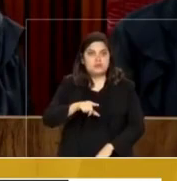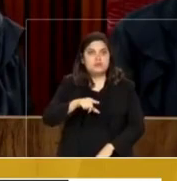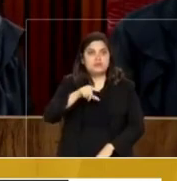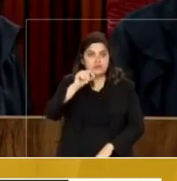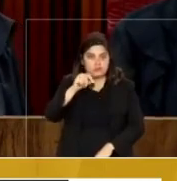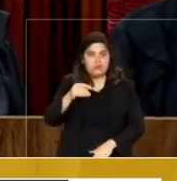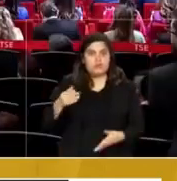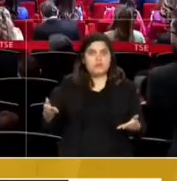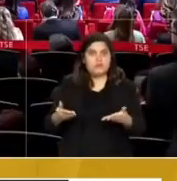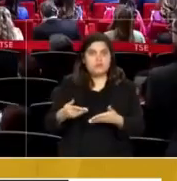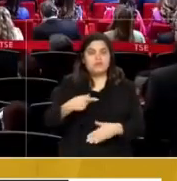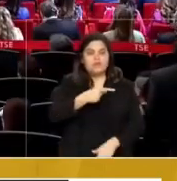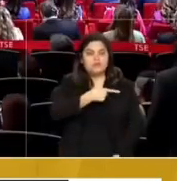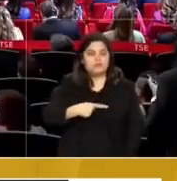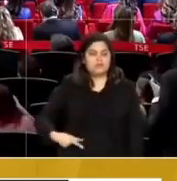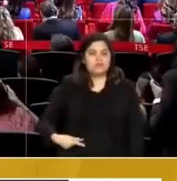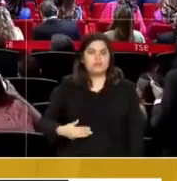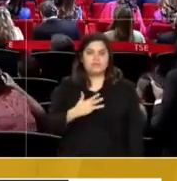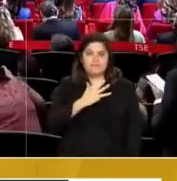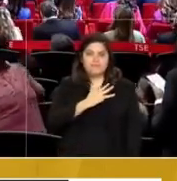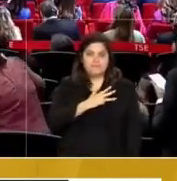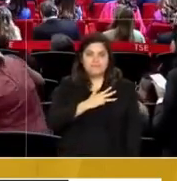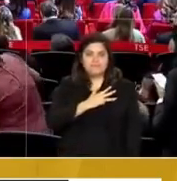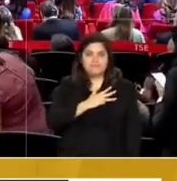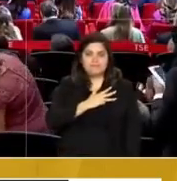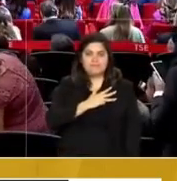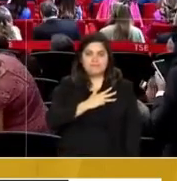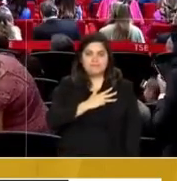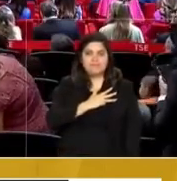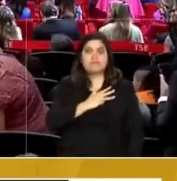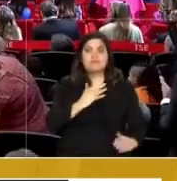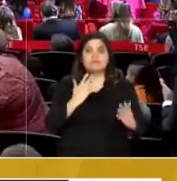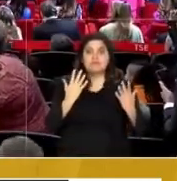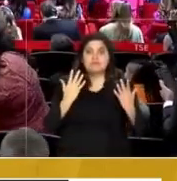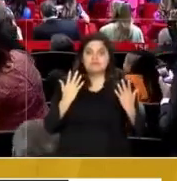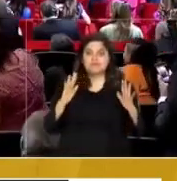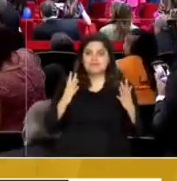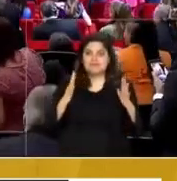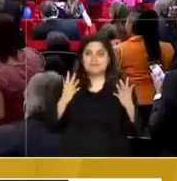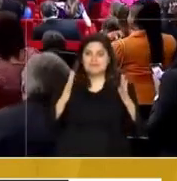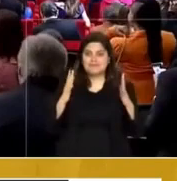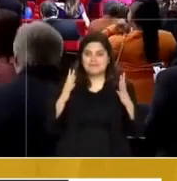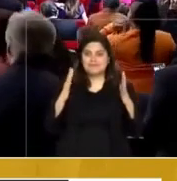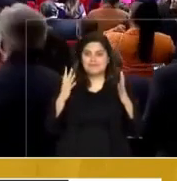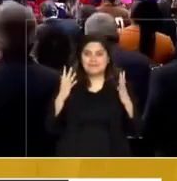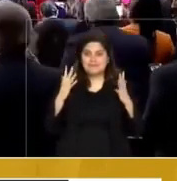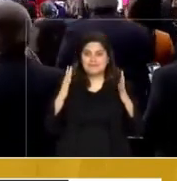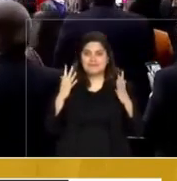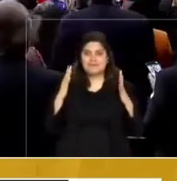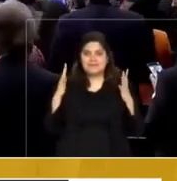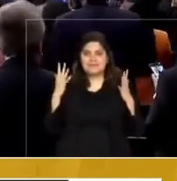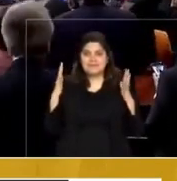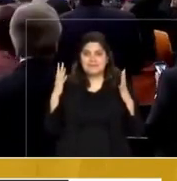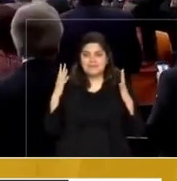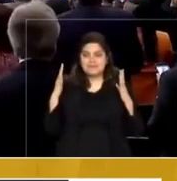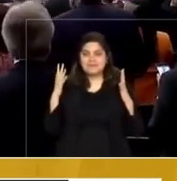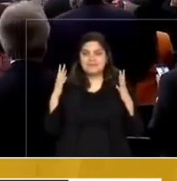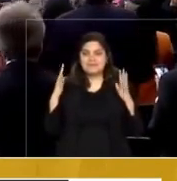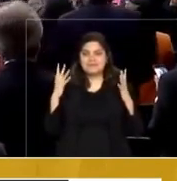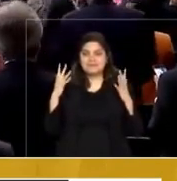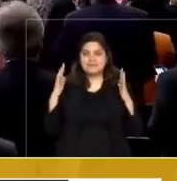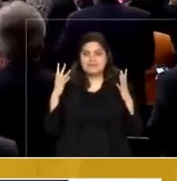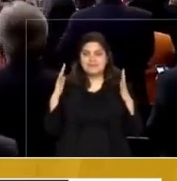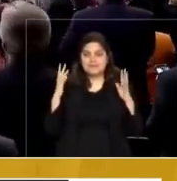vetou o nome do delegado de Polícia Federal escolhido para comandar a instituição?